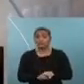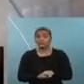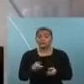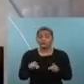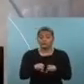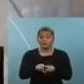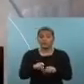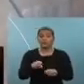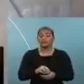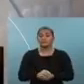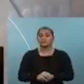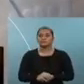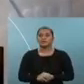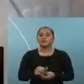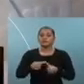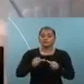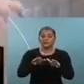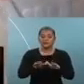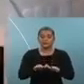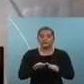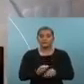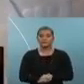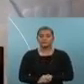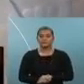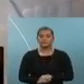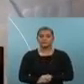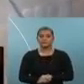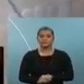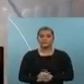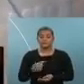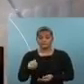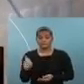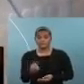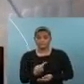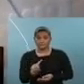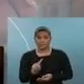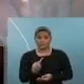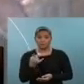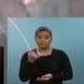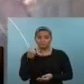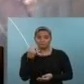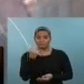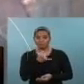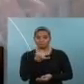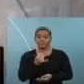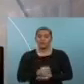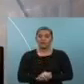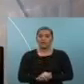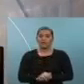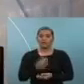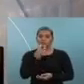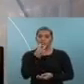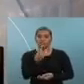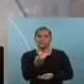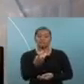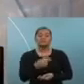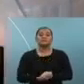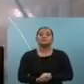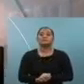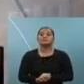de água. Então fica aqui, né, o nosso repúdio e fica aqui o nosso grito em